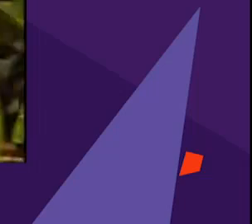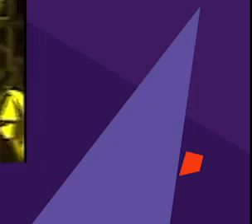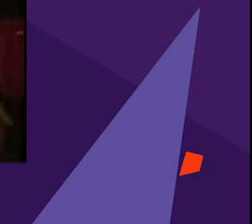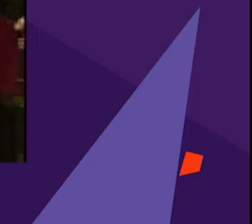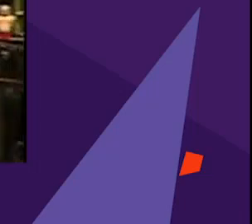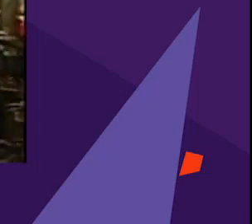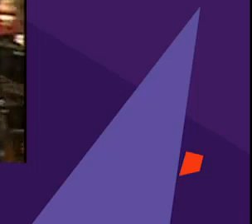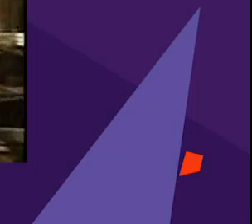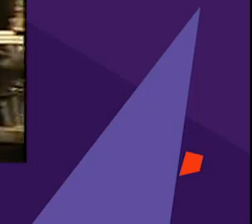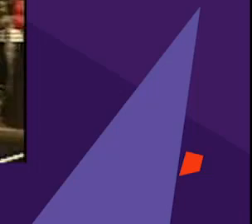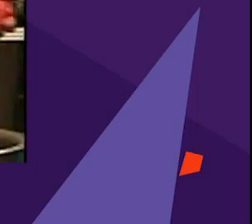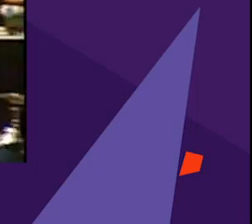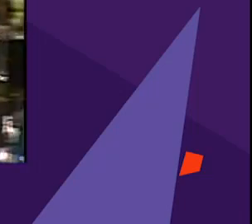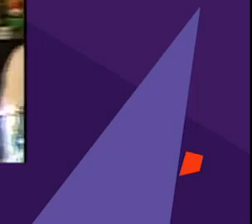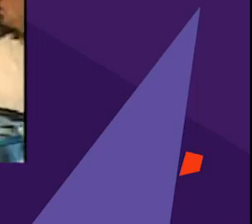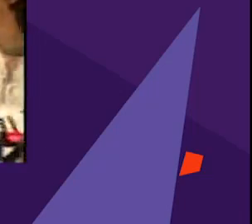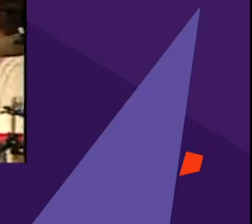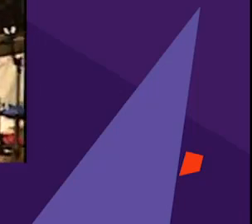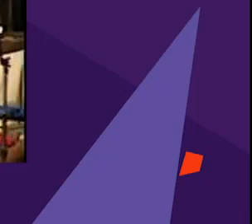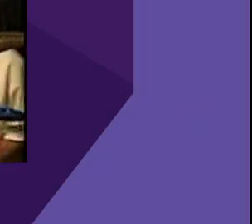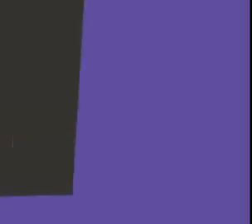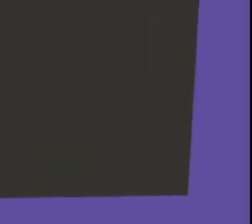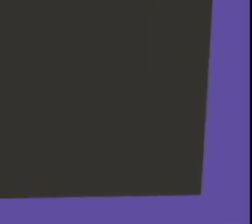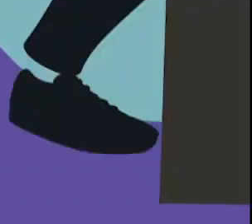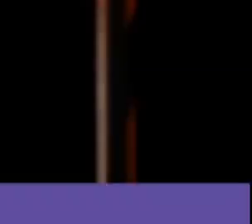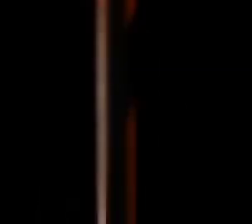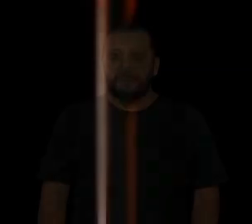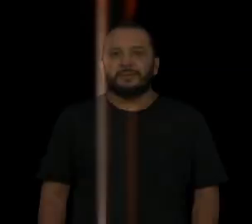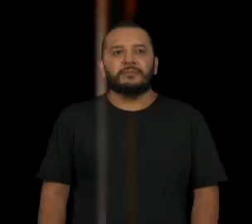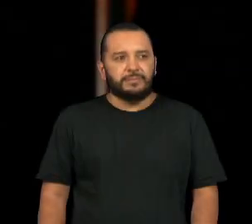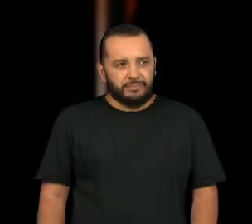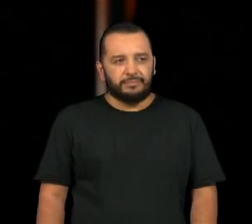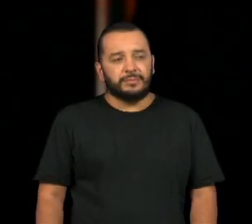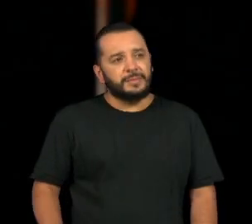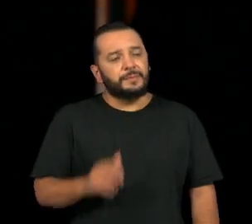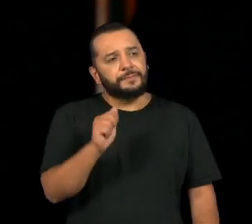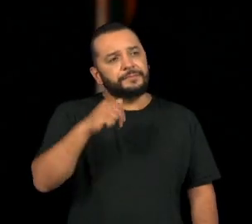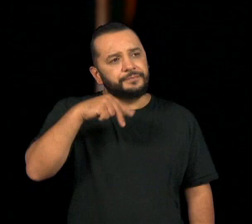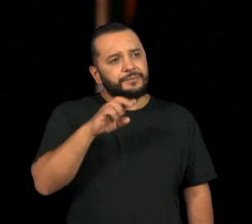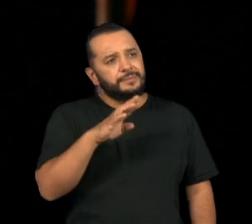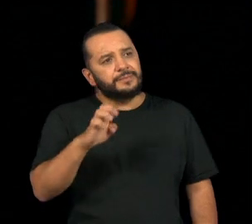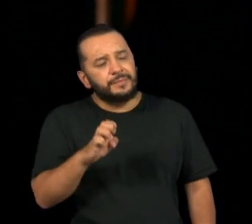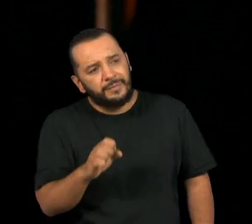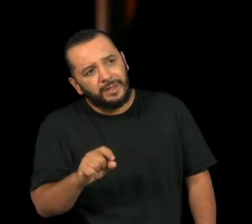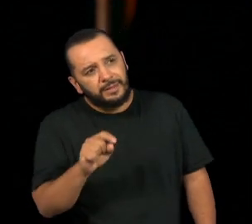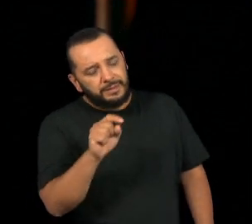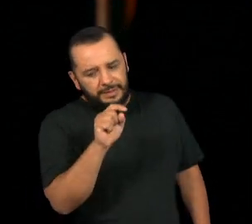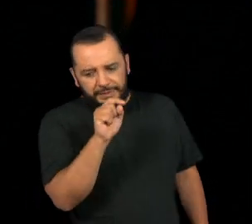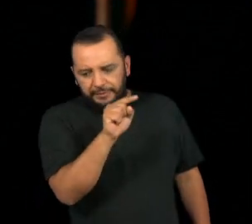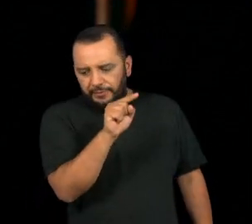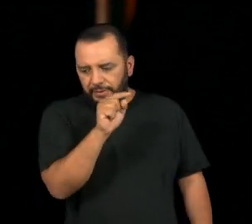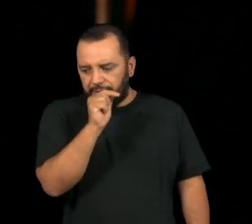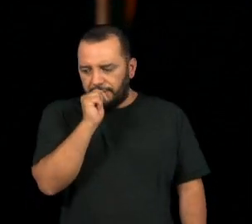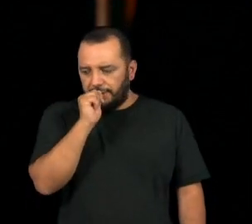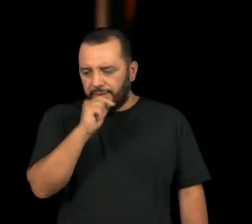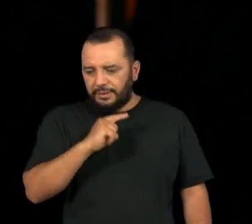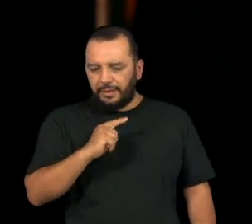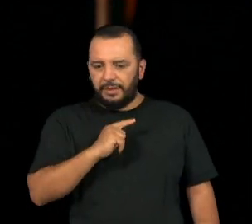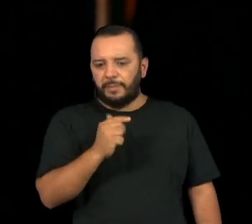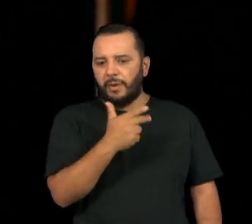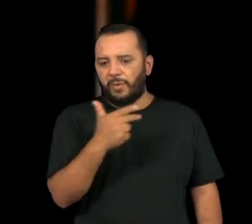Nós somos o umbigo do mundo. O André, mas você tem uma coisa